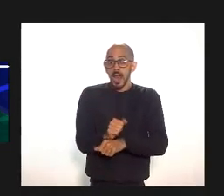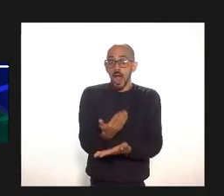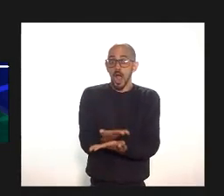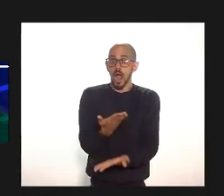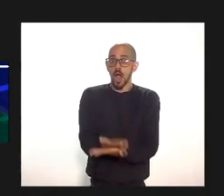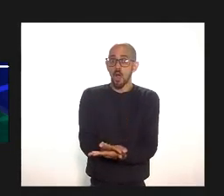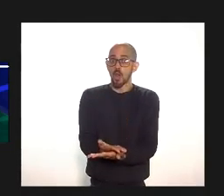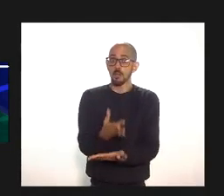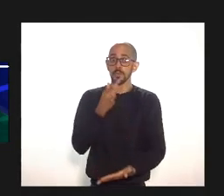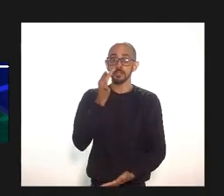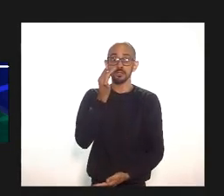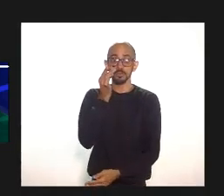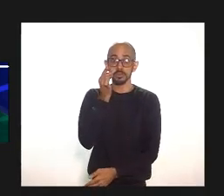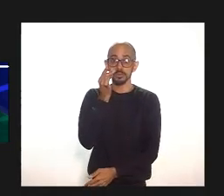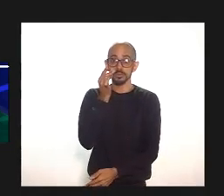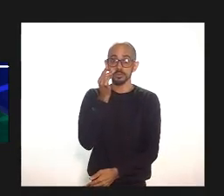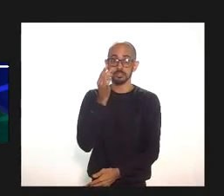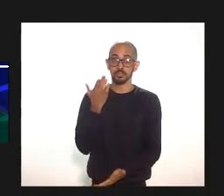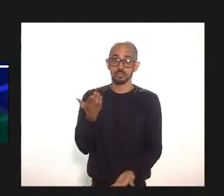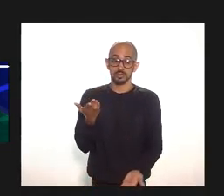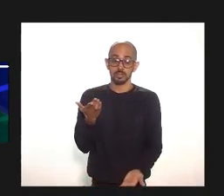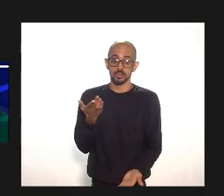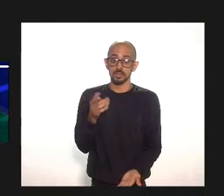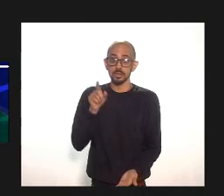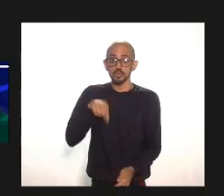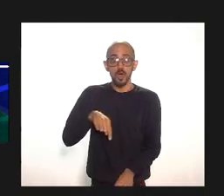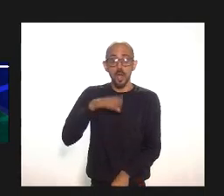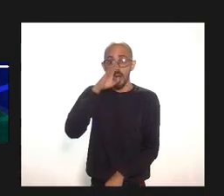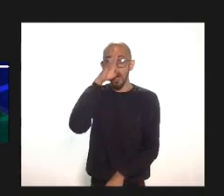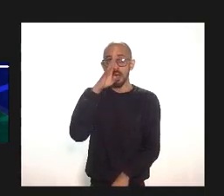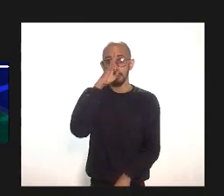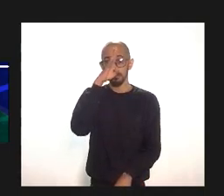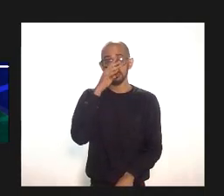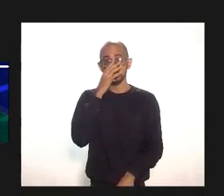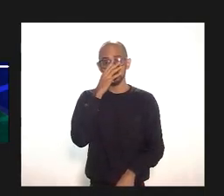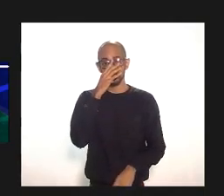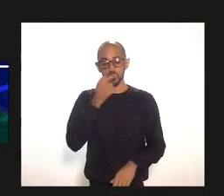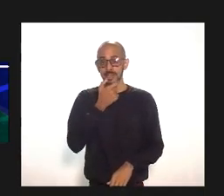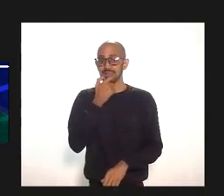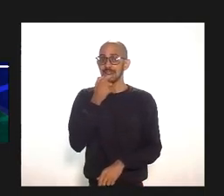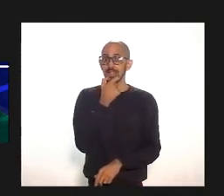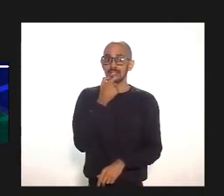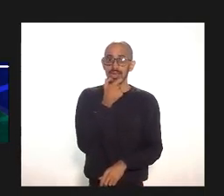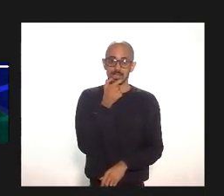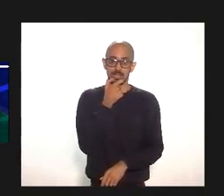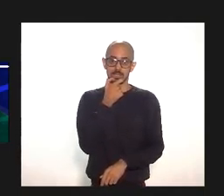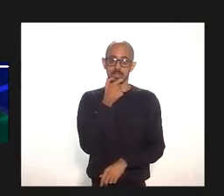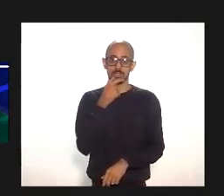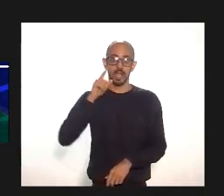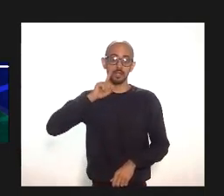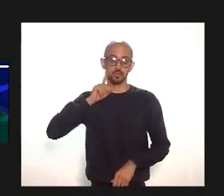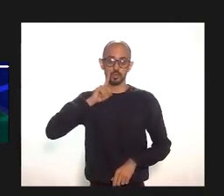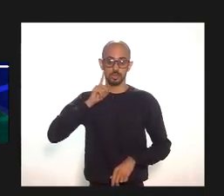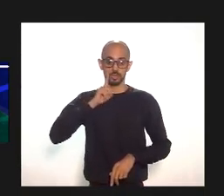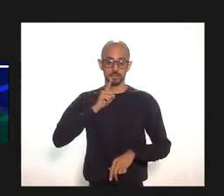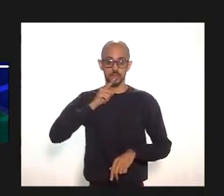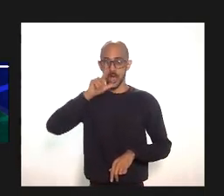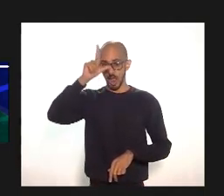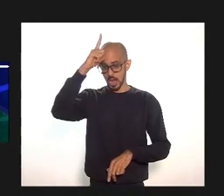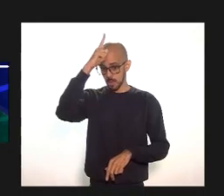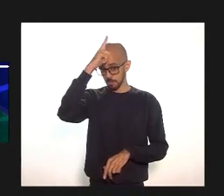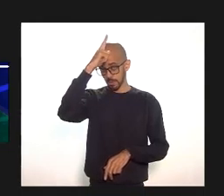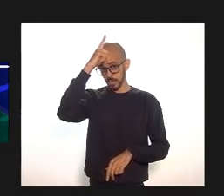modalidade presencial em hipótese alguma. Isso é um absurdo completo. Inglaterra, Estados Unidos,